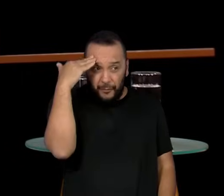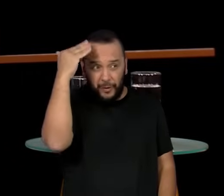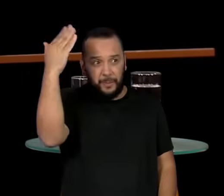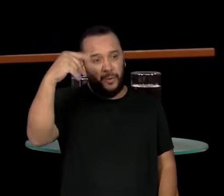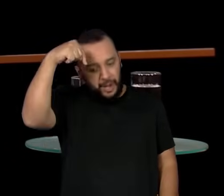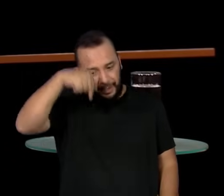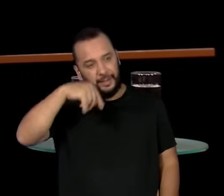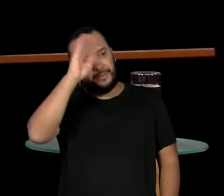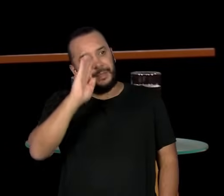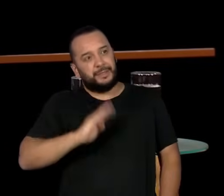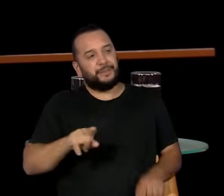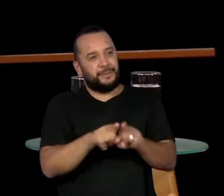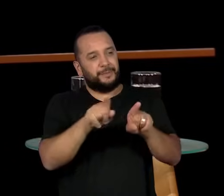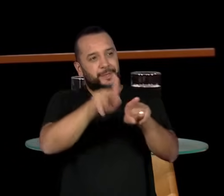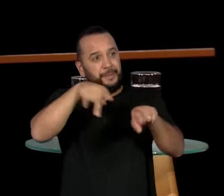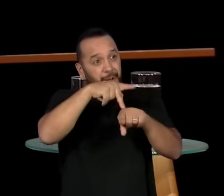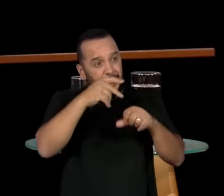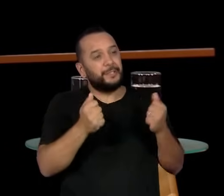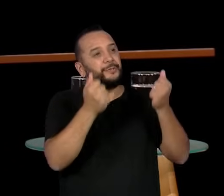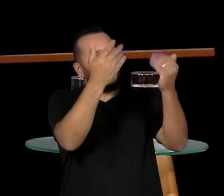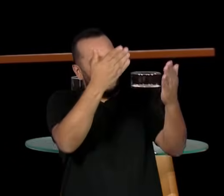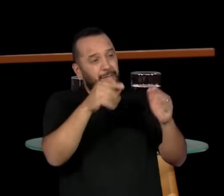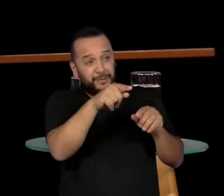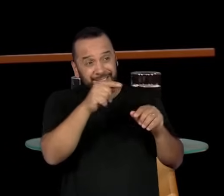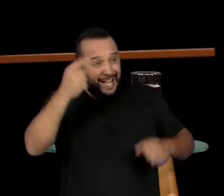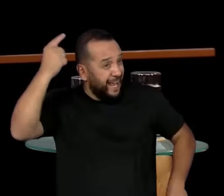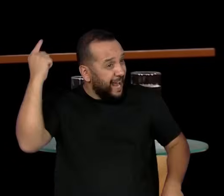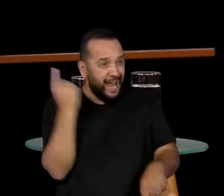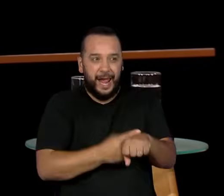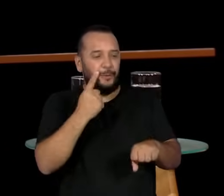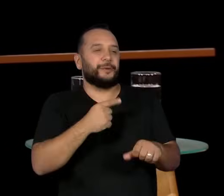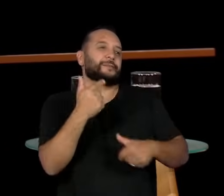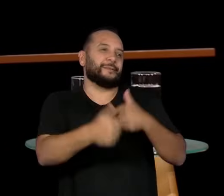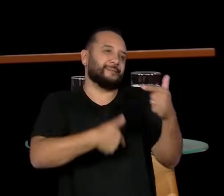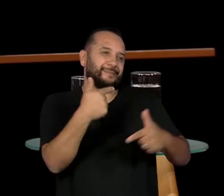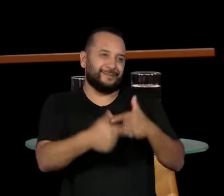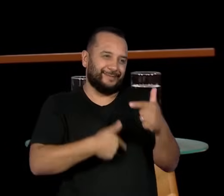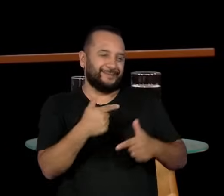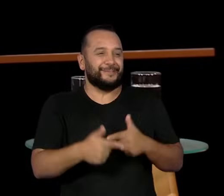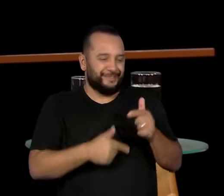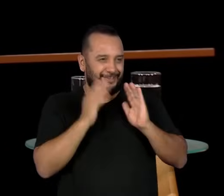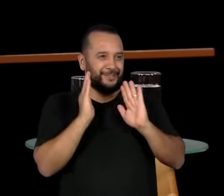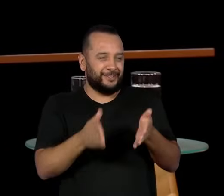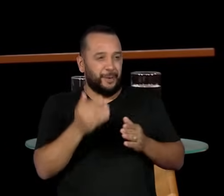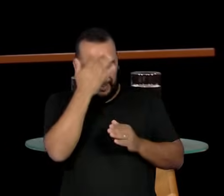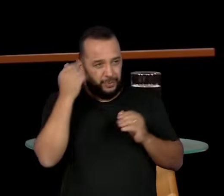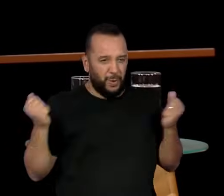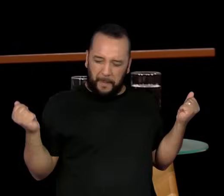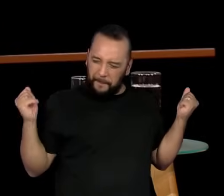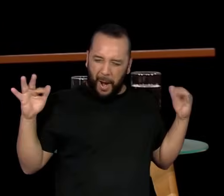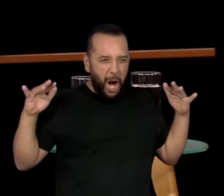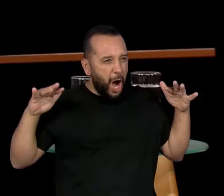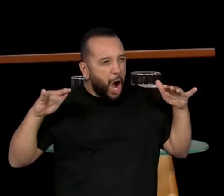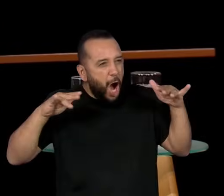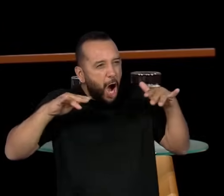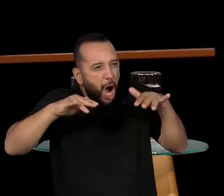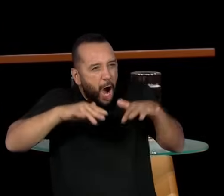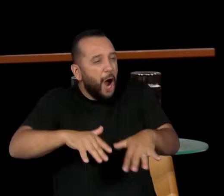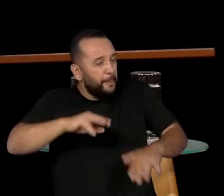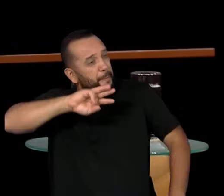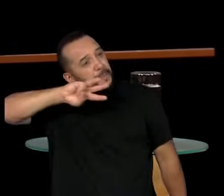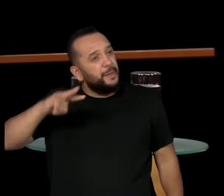do exterior, vários recordes de público, milhões de pessoas já assistiram seus eventos que você